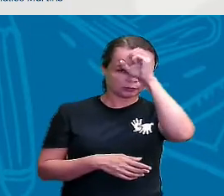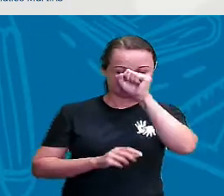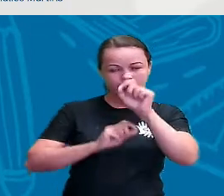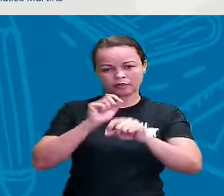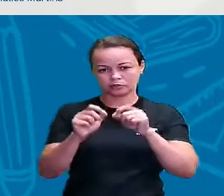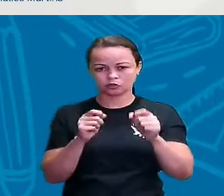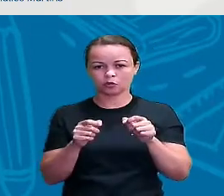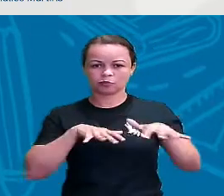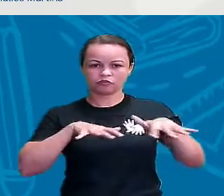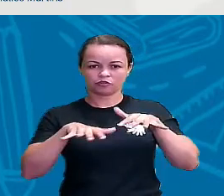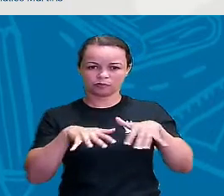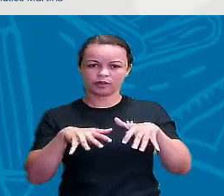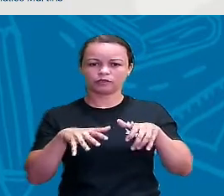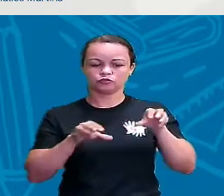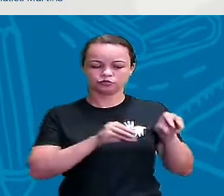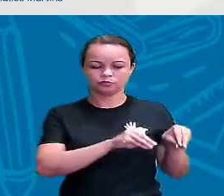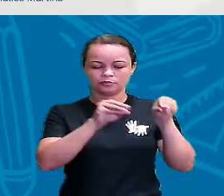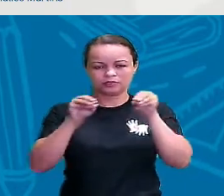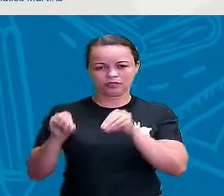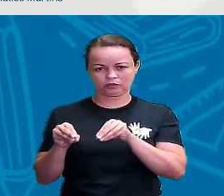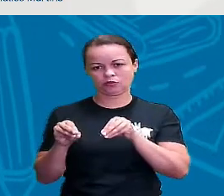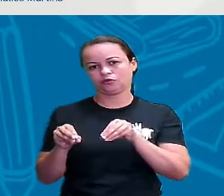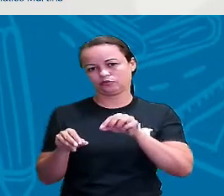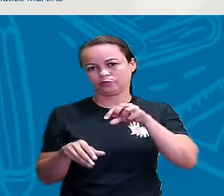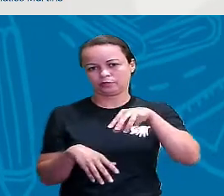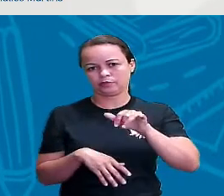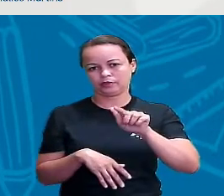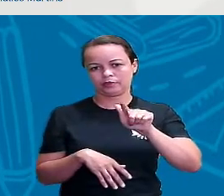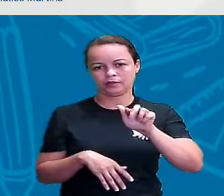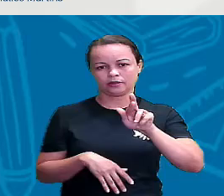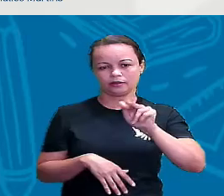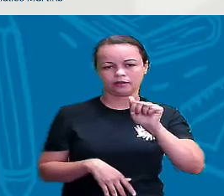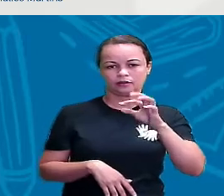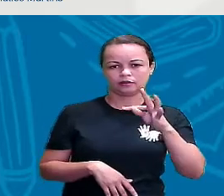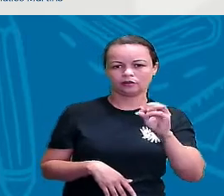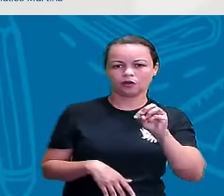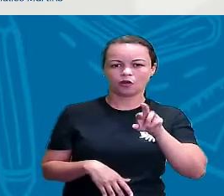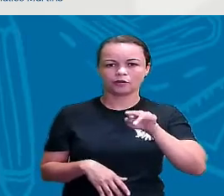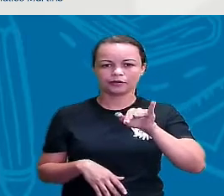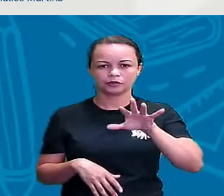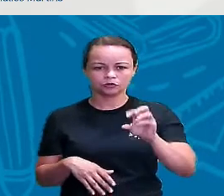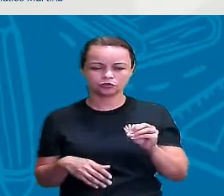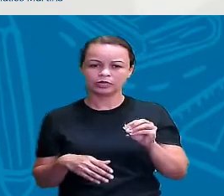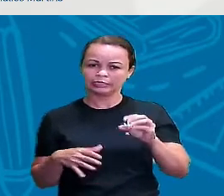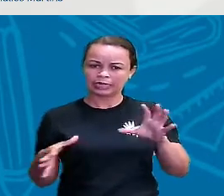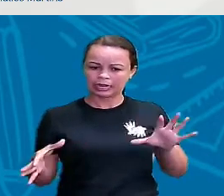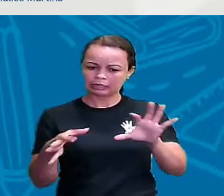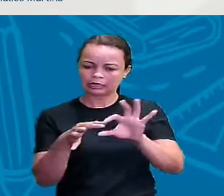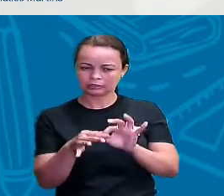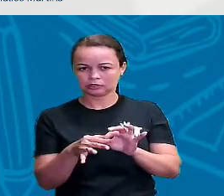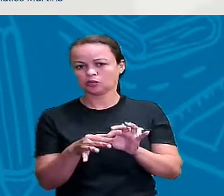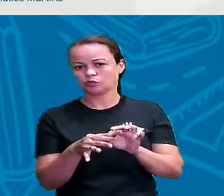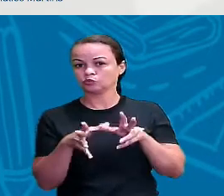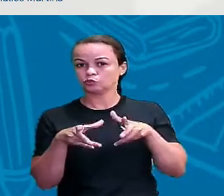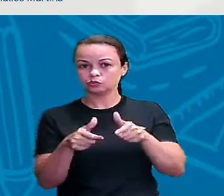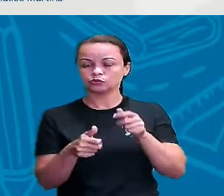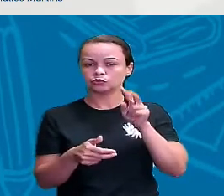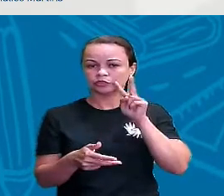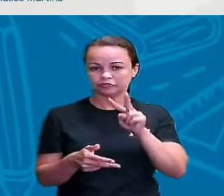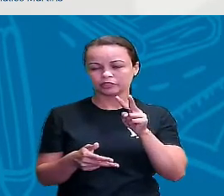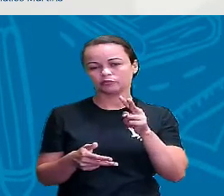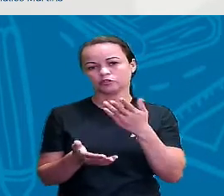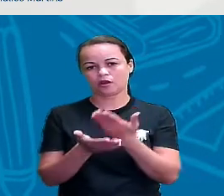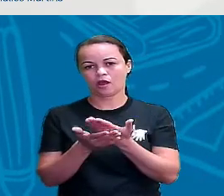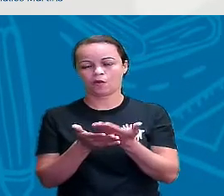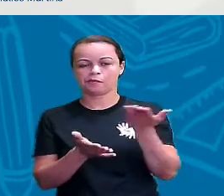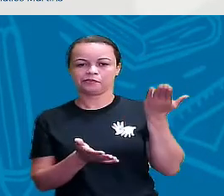movimentos migratórios, que não deixa da gente fazer uma ligação com o que a gente viu na aula passada. Porque eu não sei se